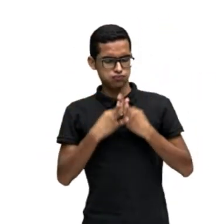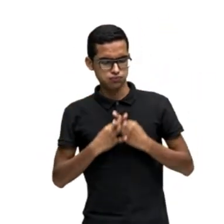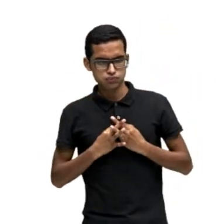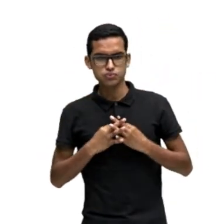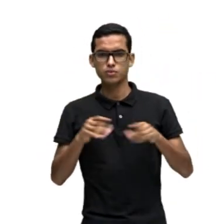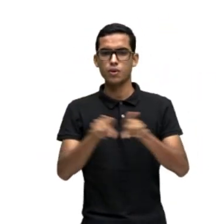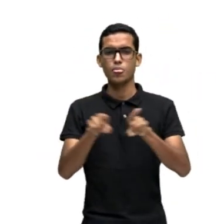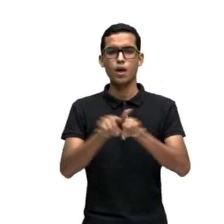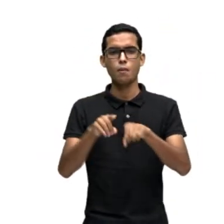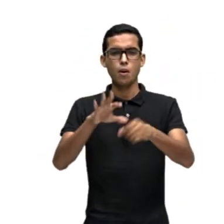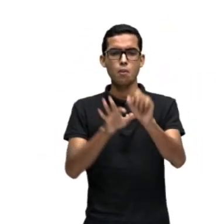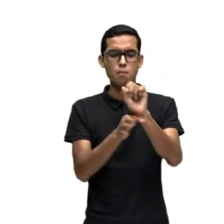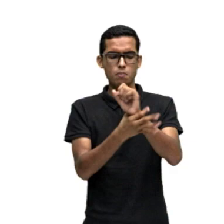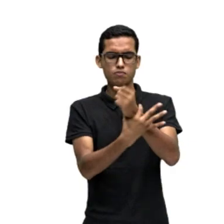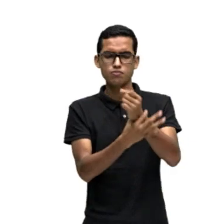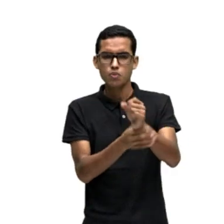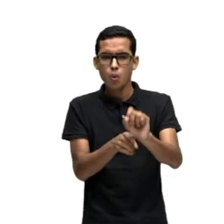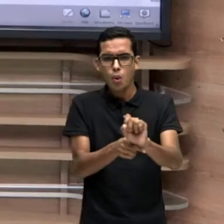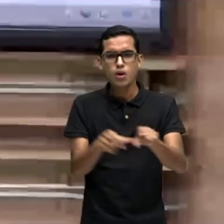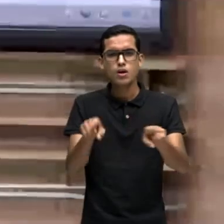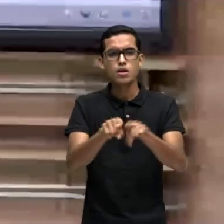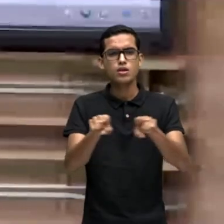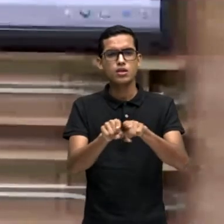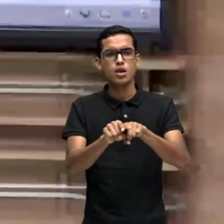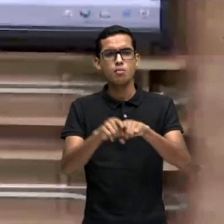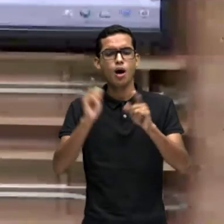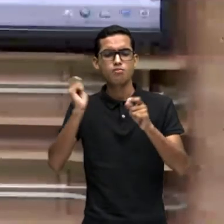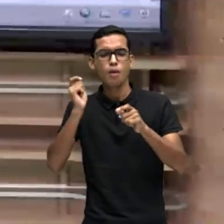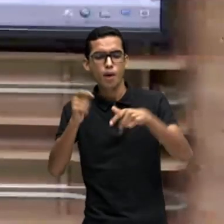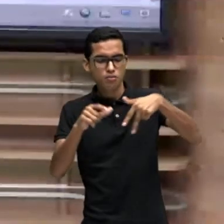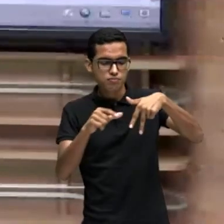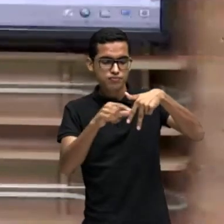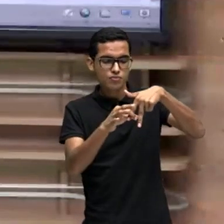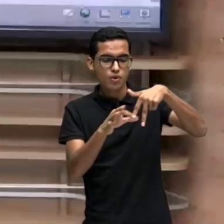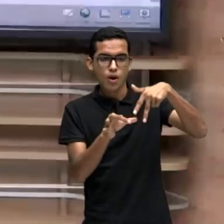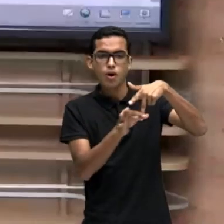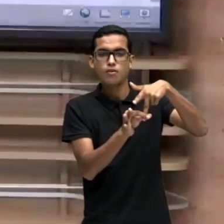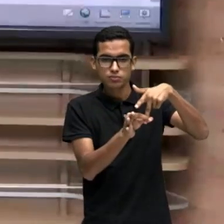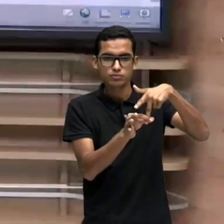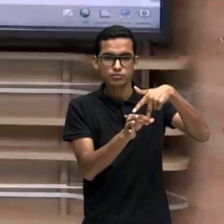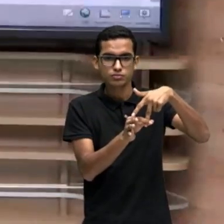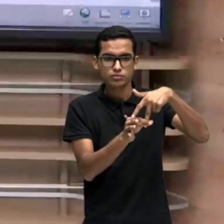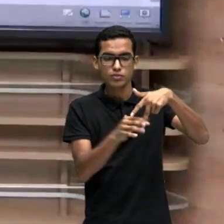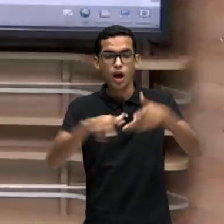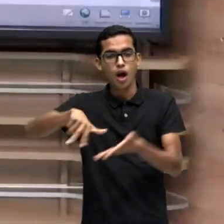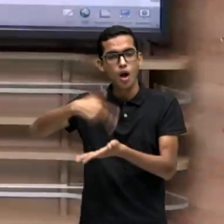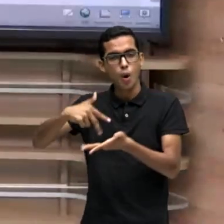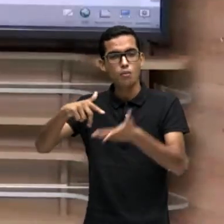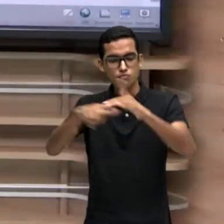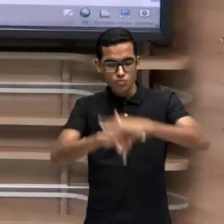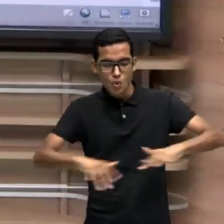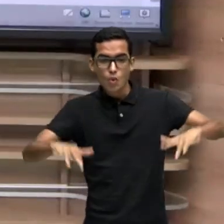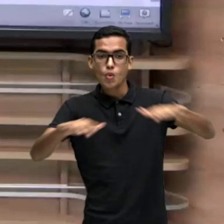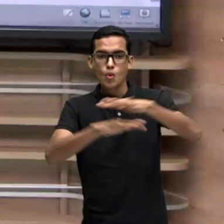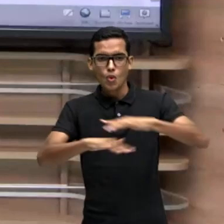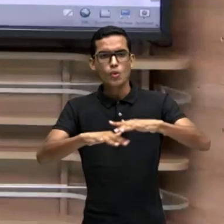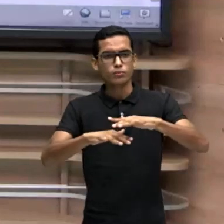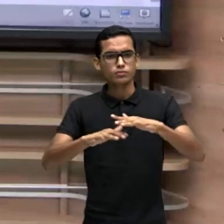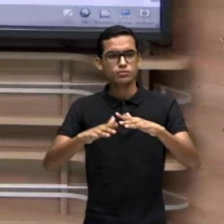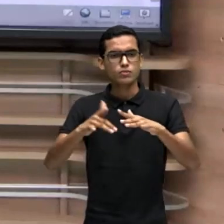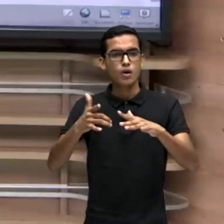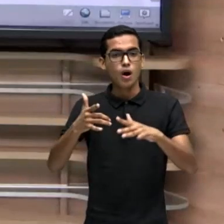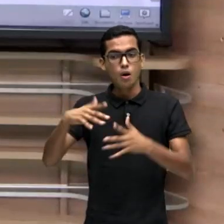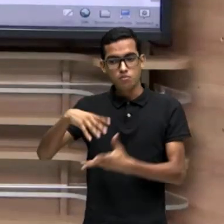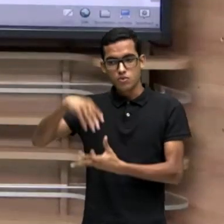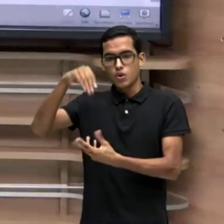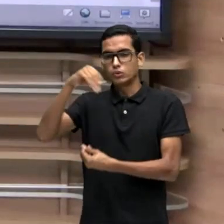chocalhos amarrados nos tornozelos. Então, a Atiaru já é uma dança ritualística. Aquela que a gente comentou, é para